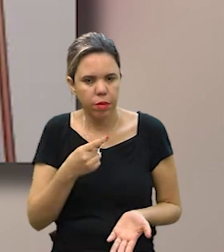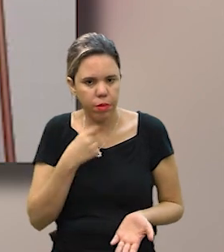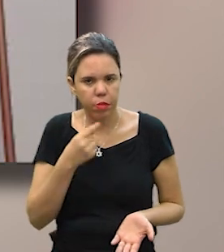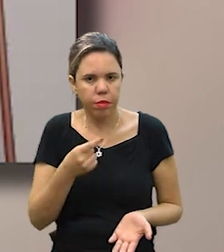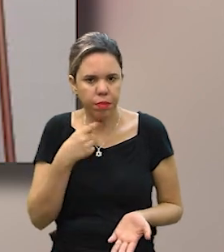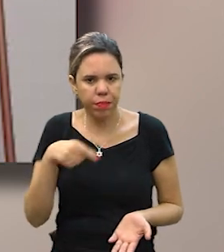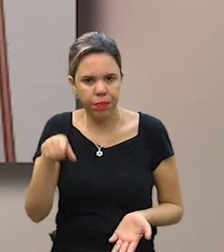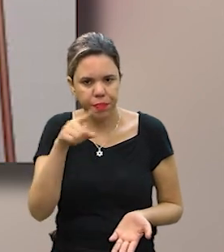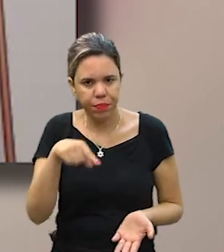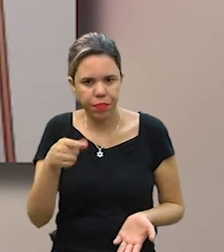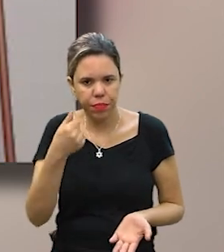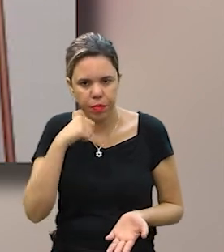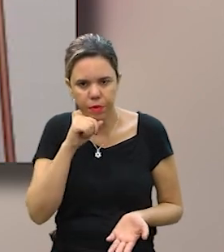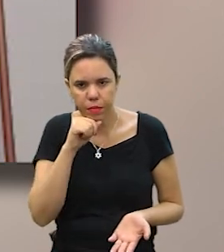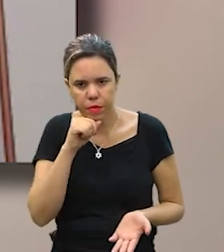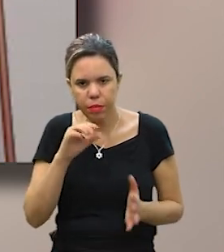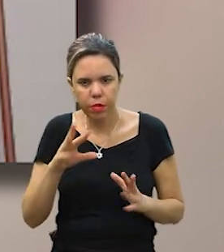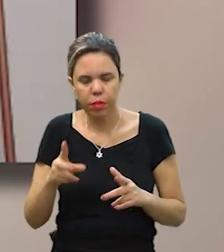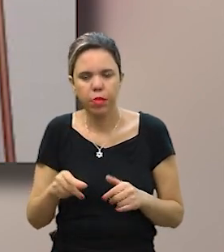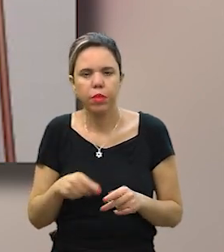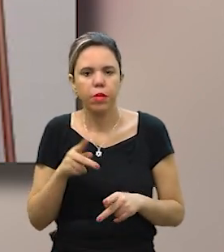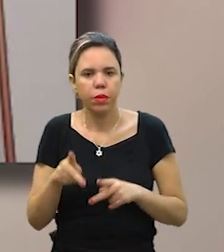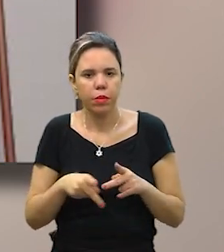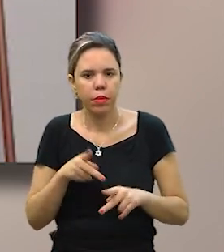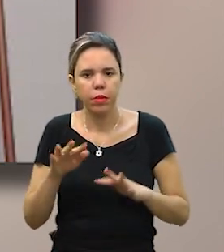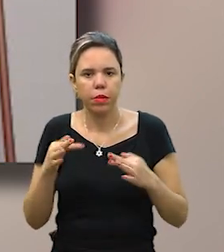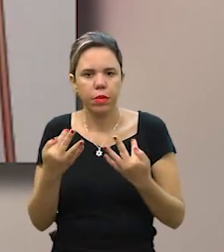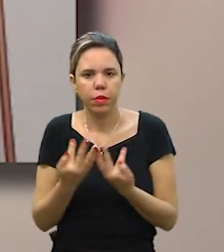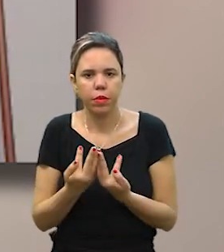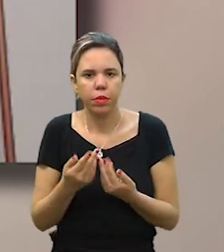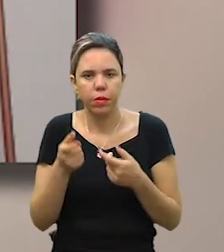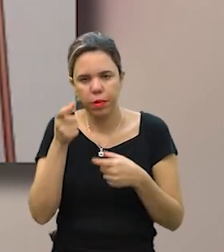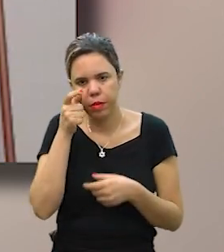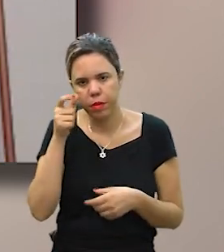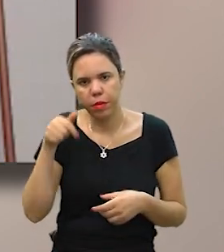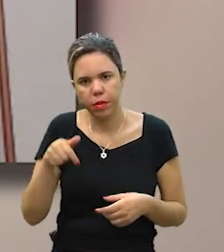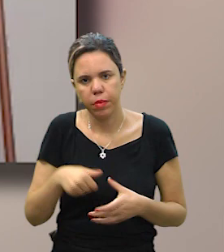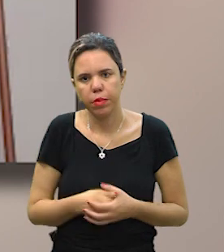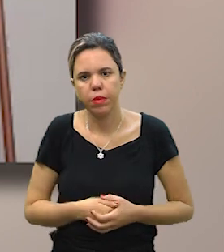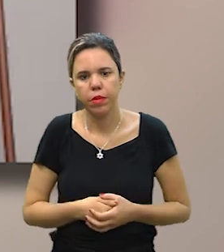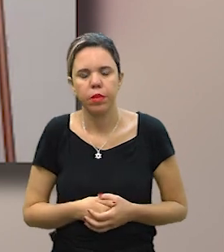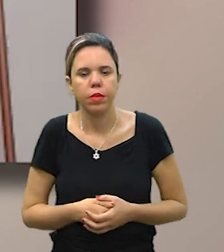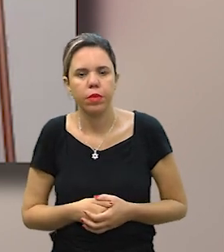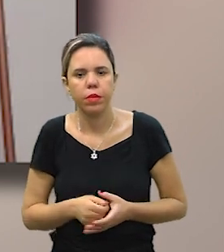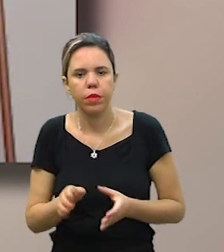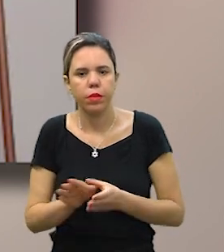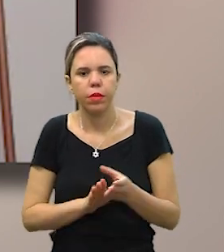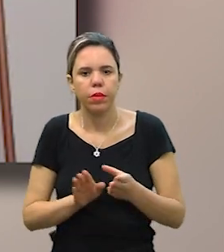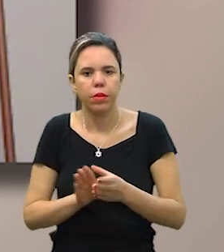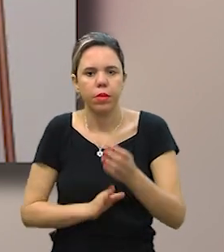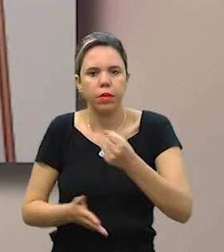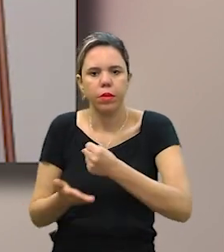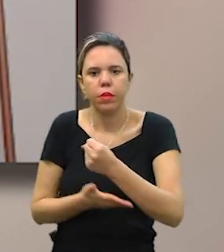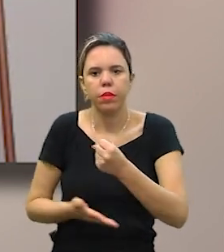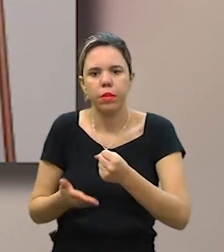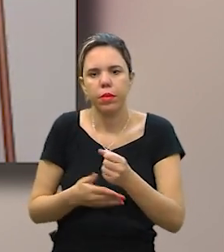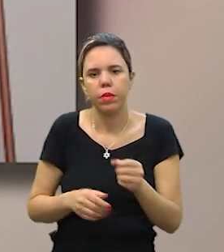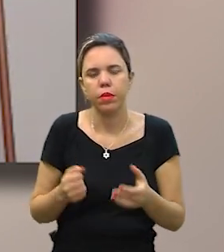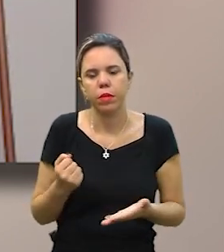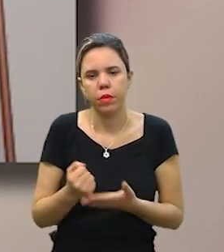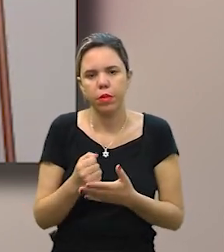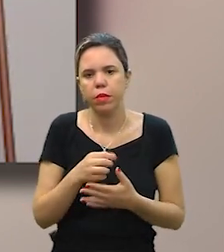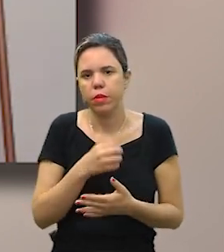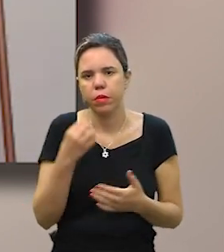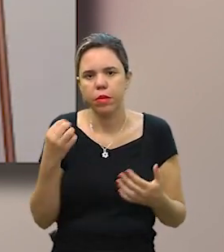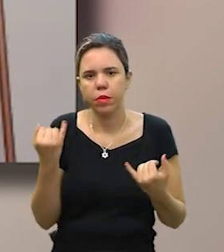tirar as dúvidas de você, mamãe, de a todos todas as famílias que nos assistem, com orientações básicas e que